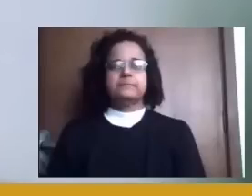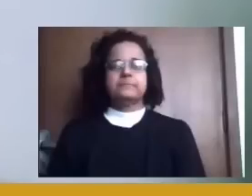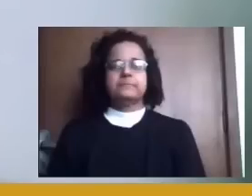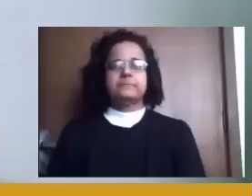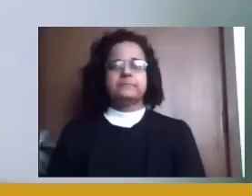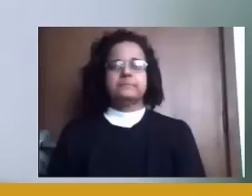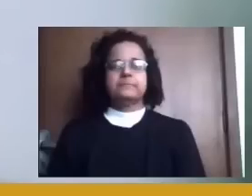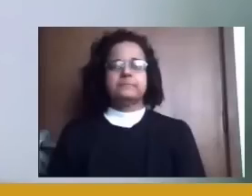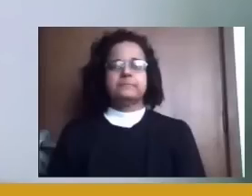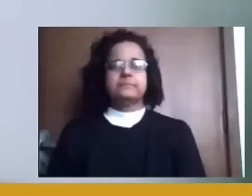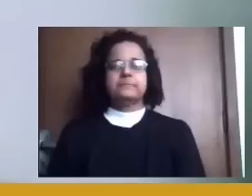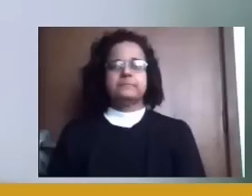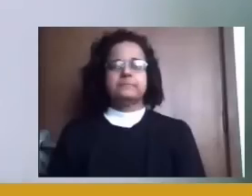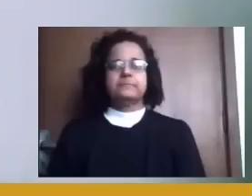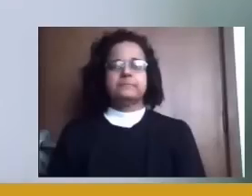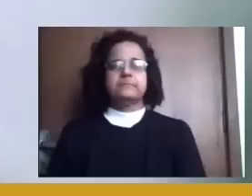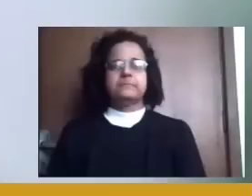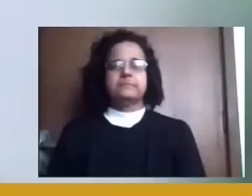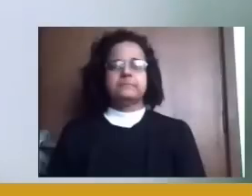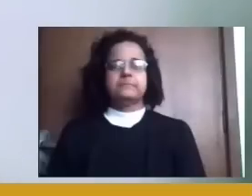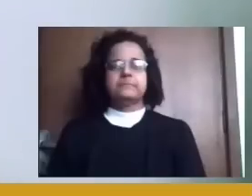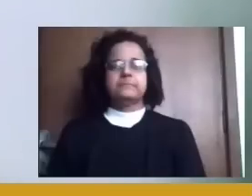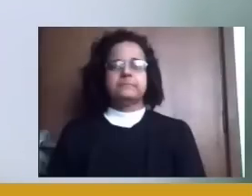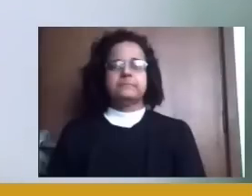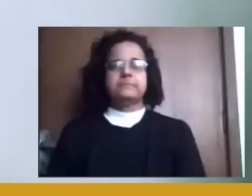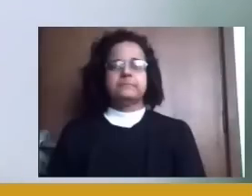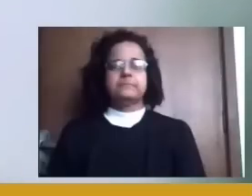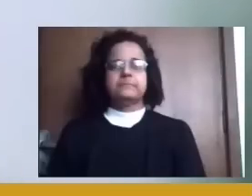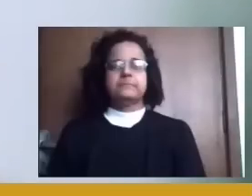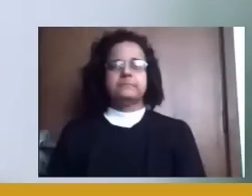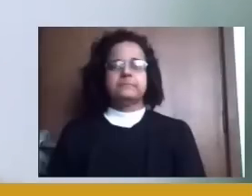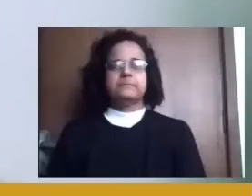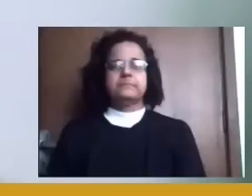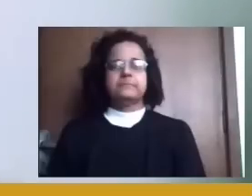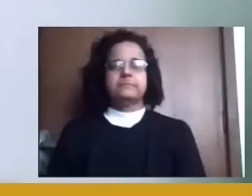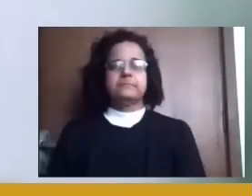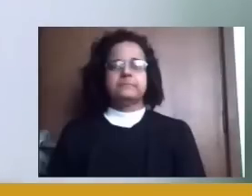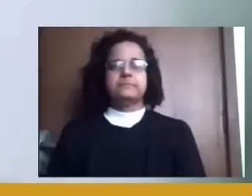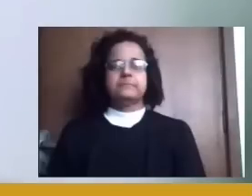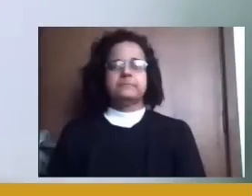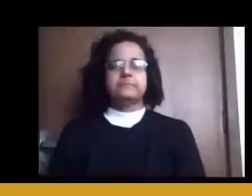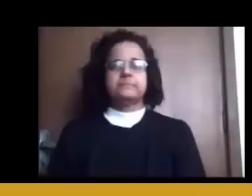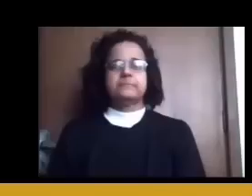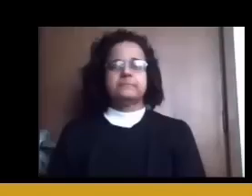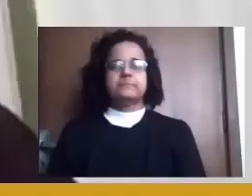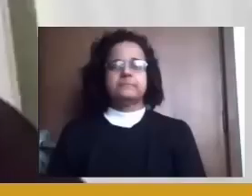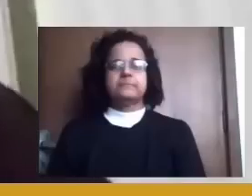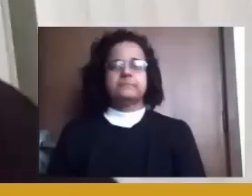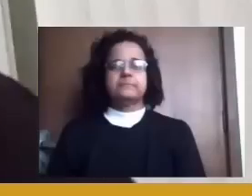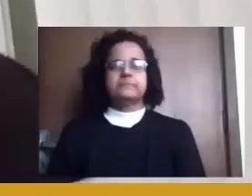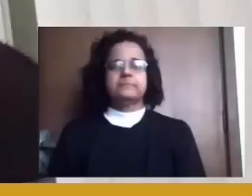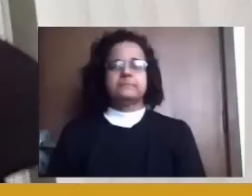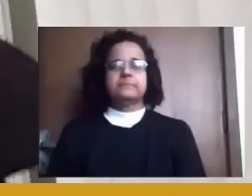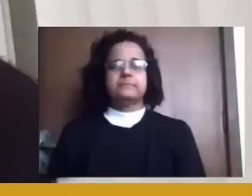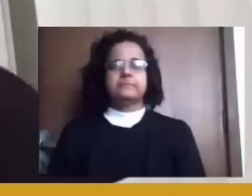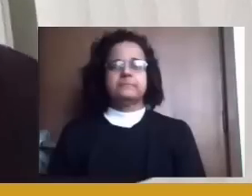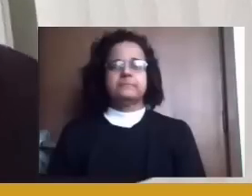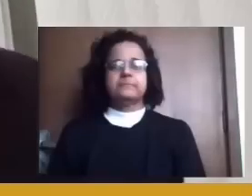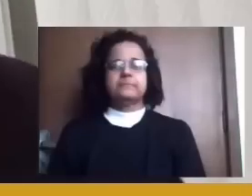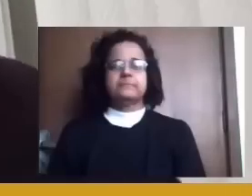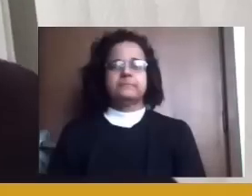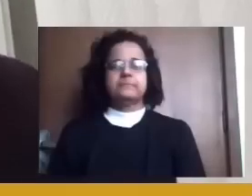que é o nosso convidado de honra, que eu já volto a falar dele. Dri, com você. Bom dia, eu